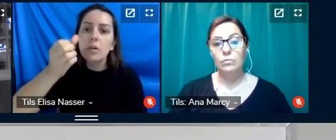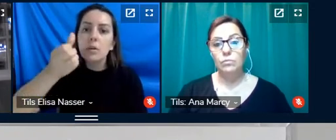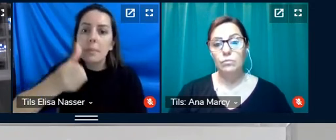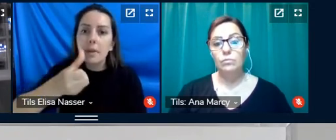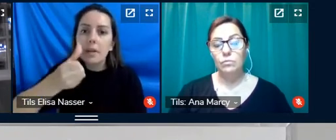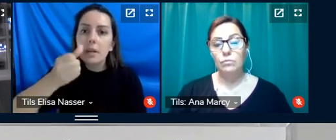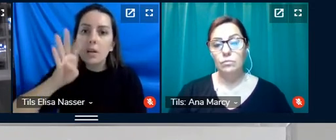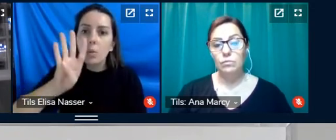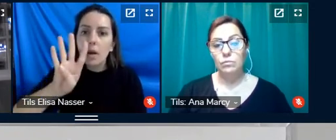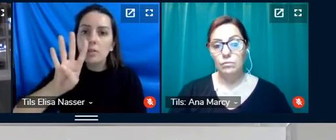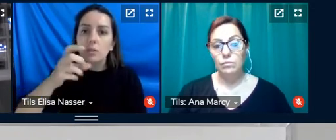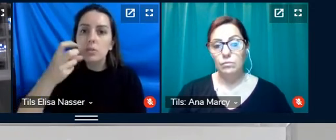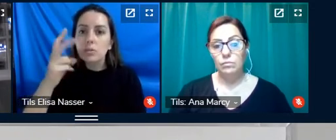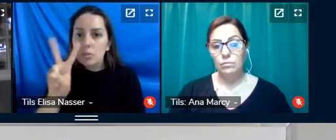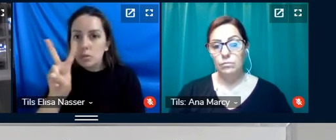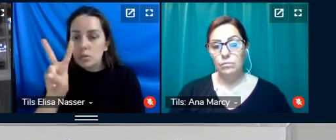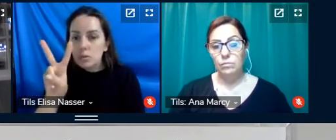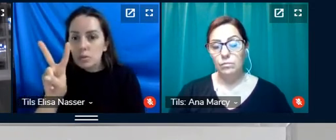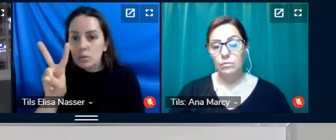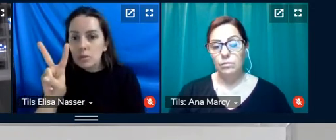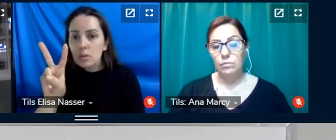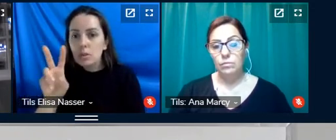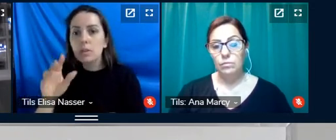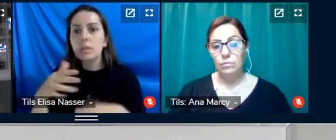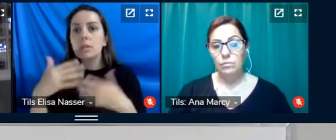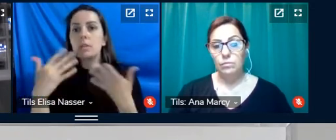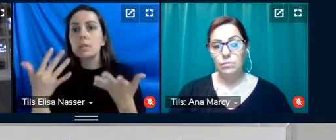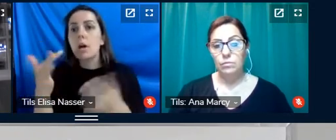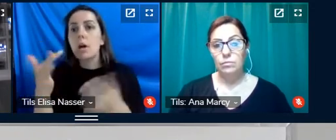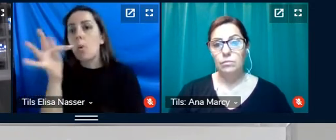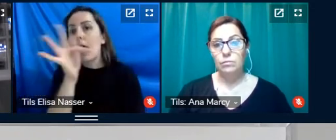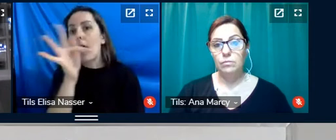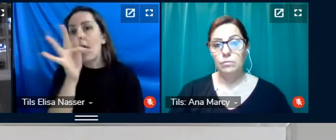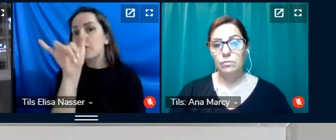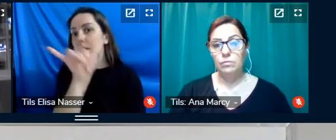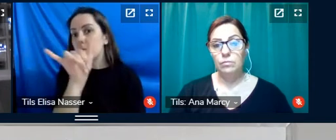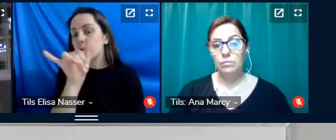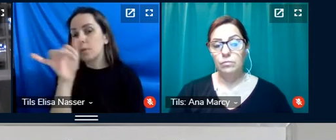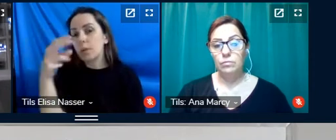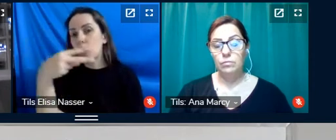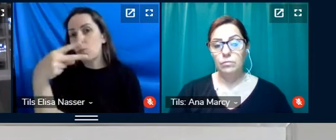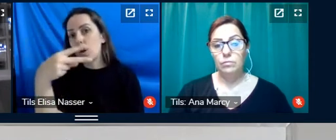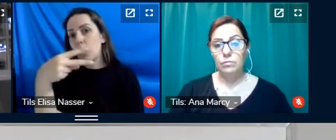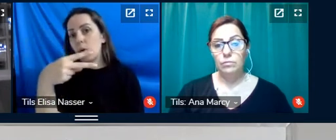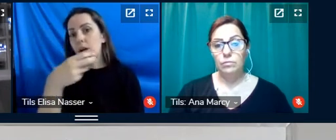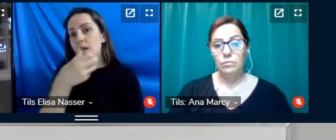642. Então meu Fy é